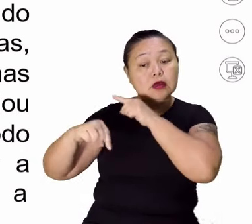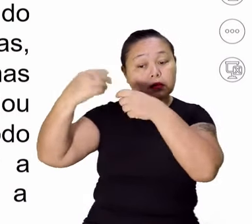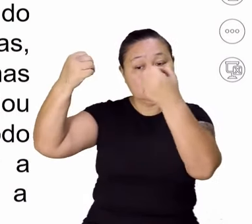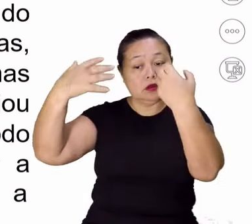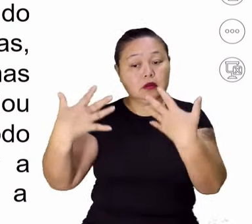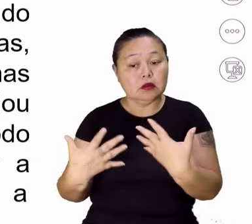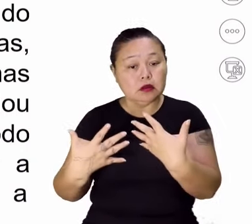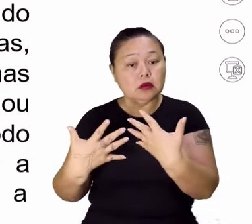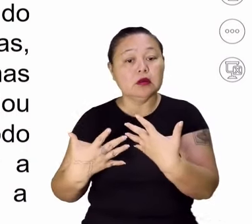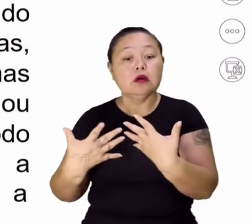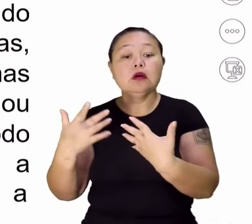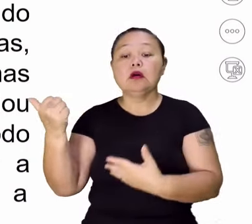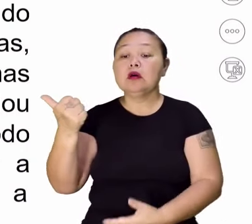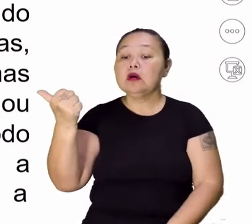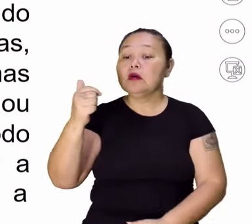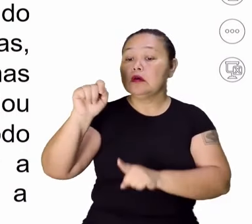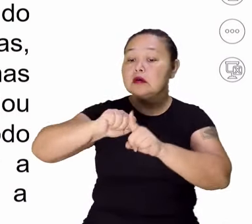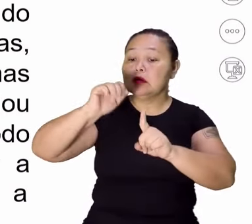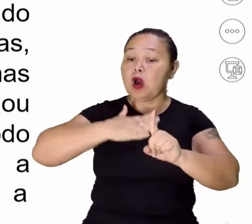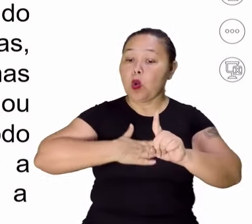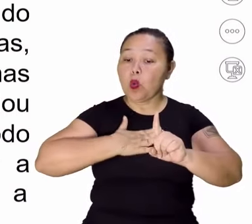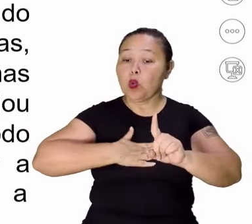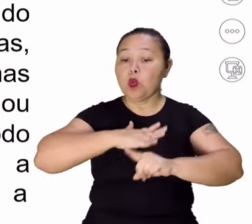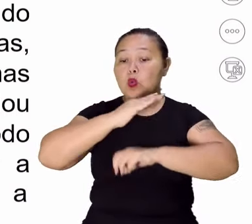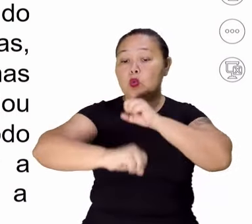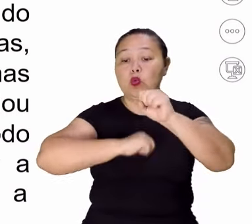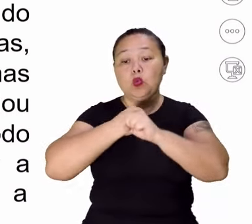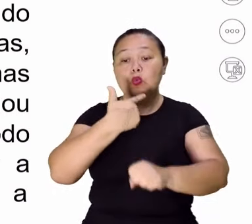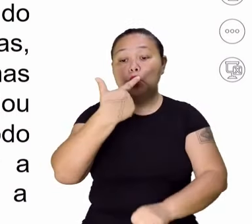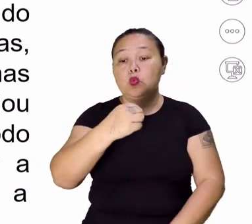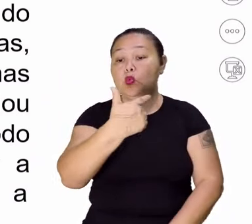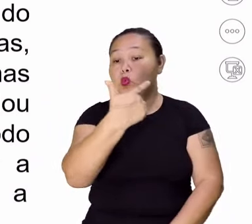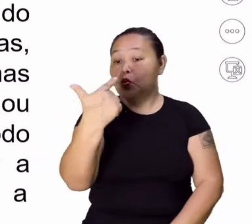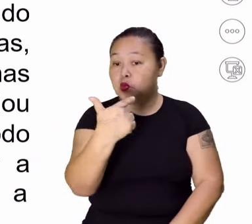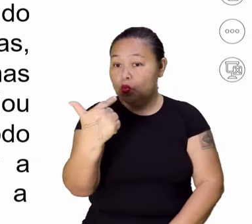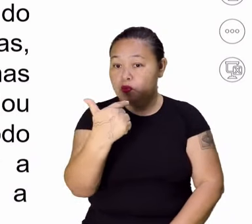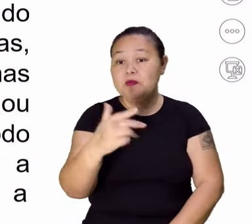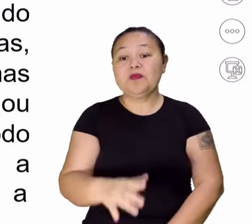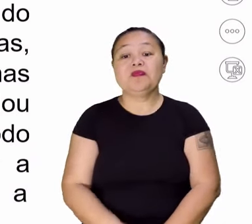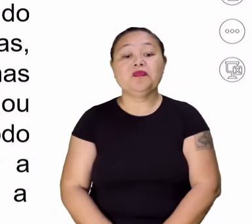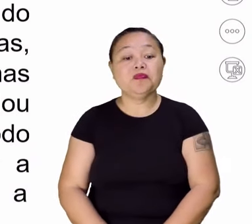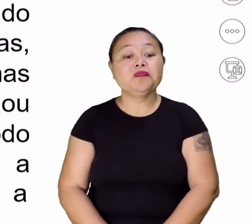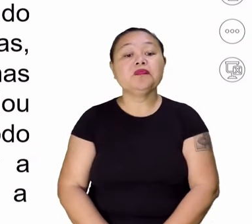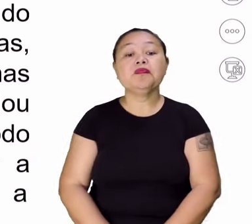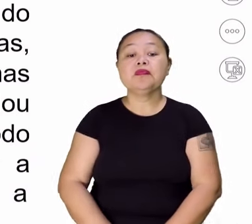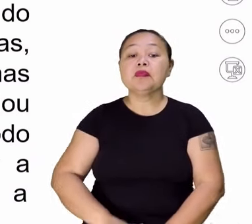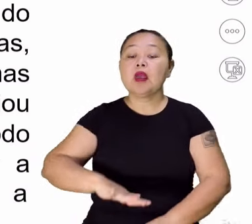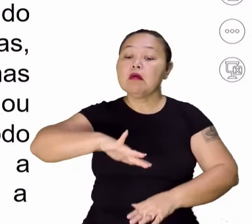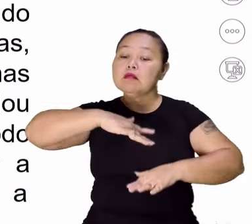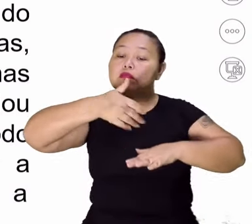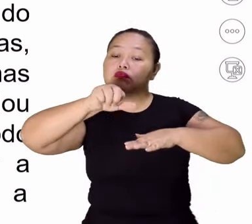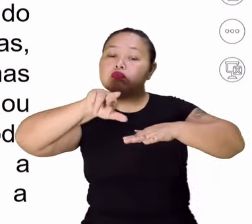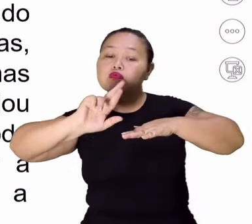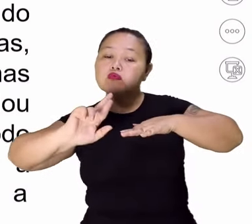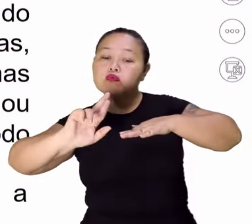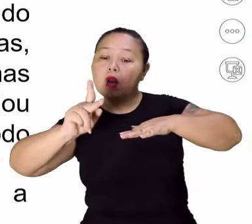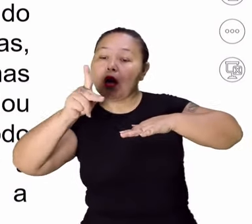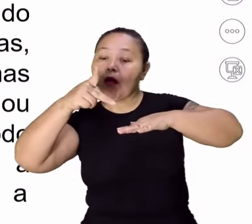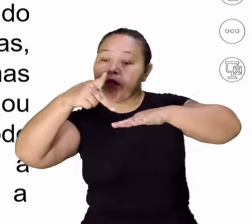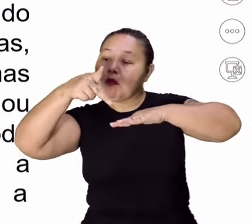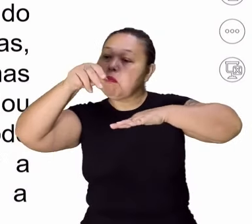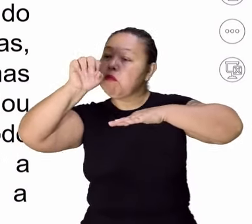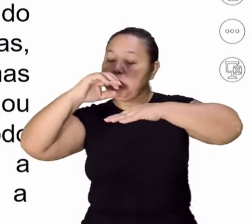explica. Foi no dia 1º de agosto de 2022, desse ano anterior aqui, né, uma massa de ar de origem polar,